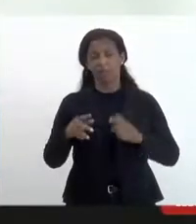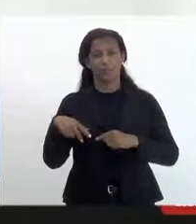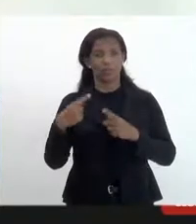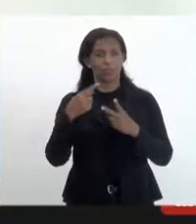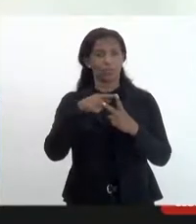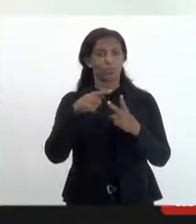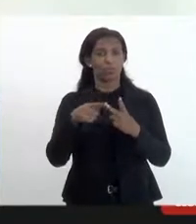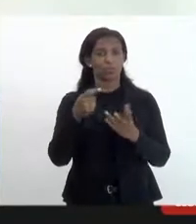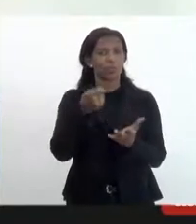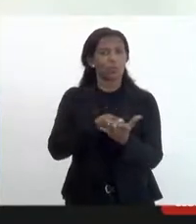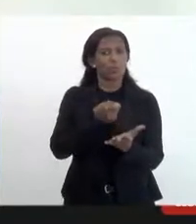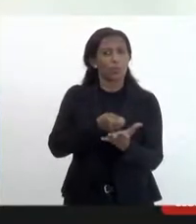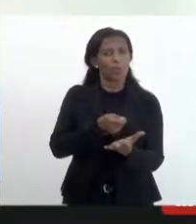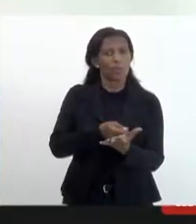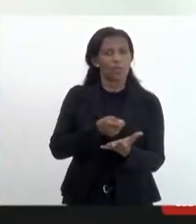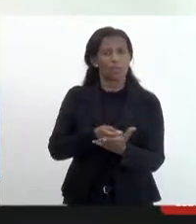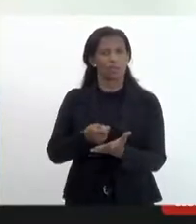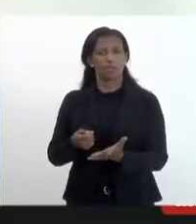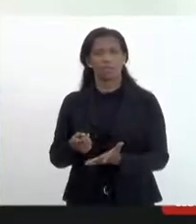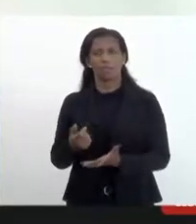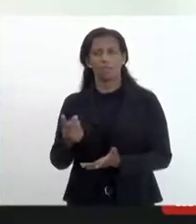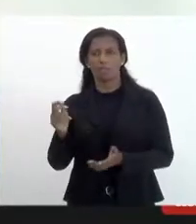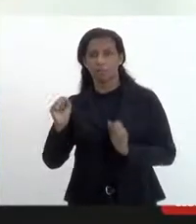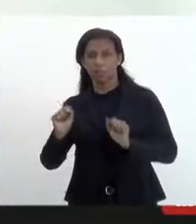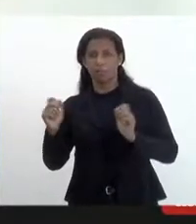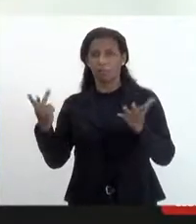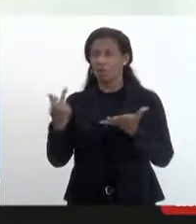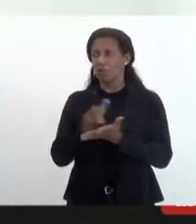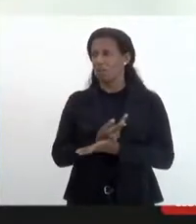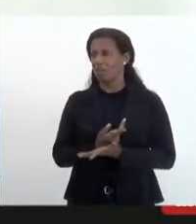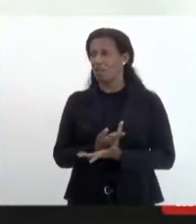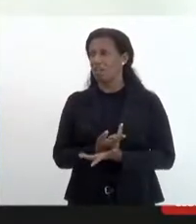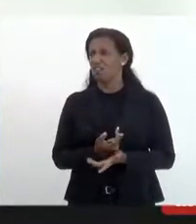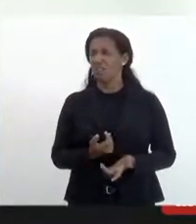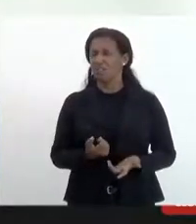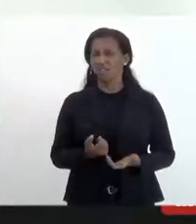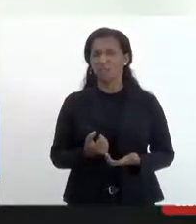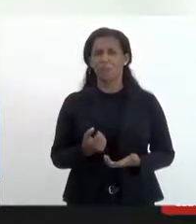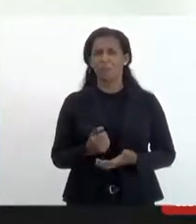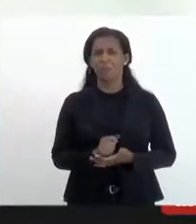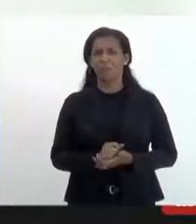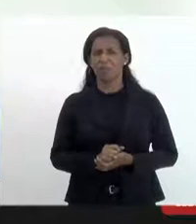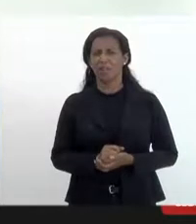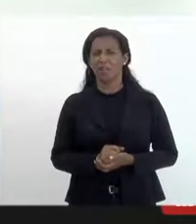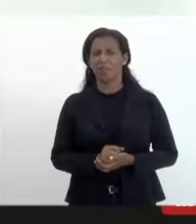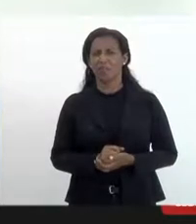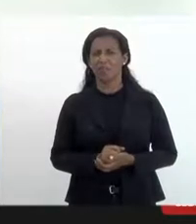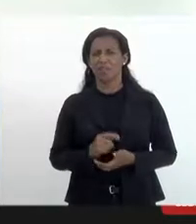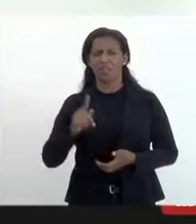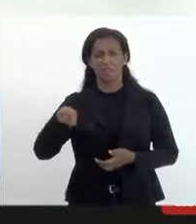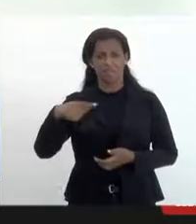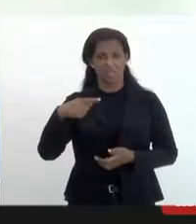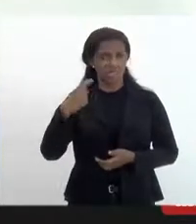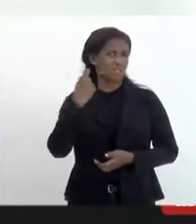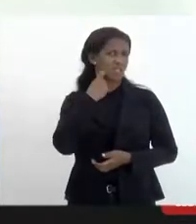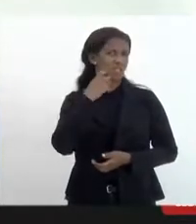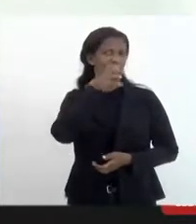em dívida ativa. Eu estava pensando, há pouco, doutor Gadeiro, esse final de